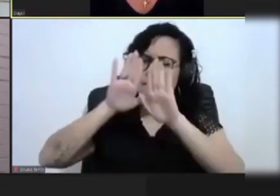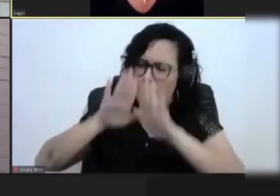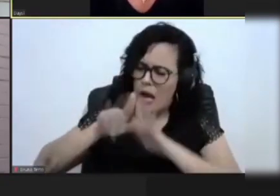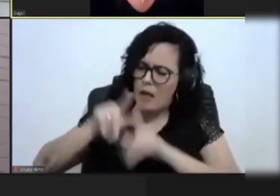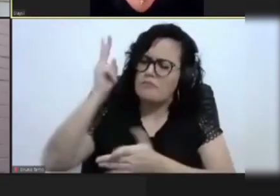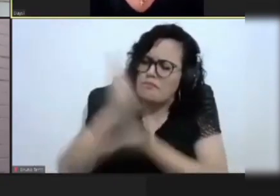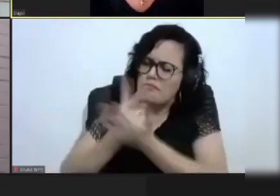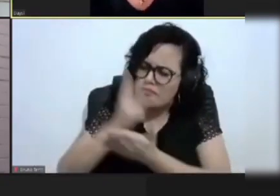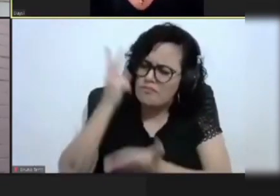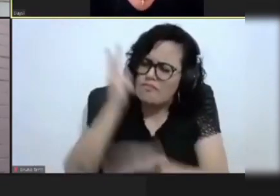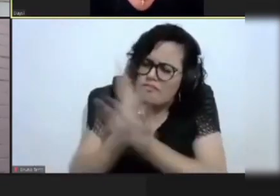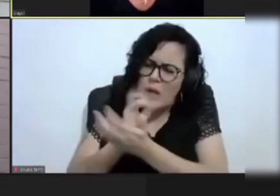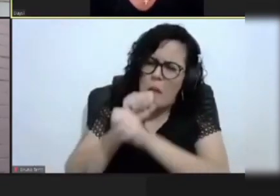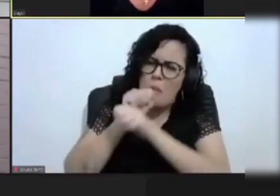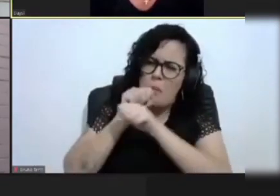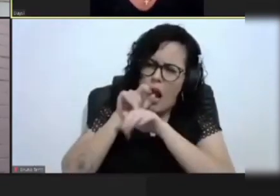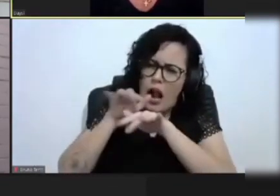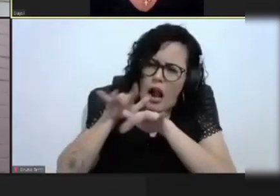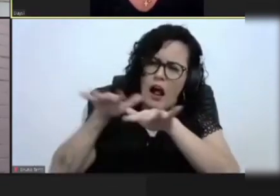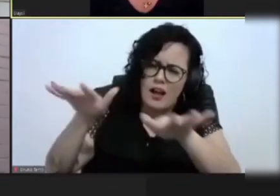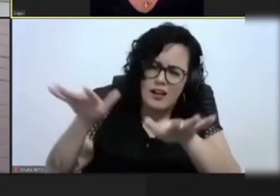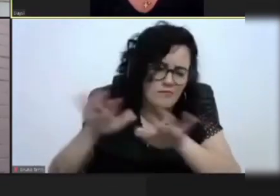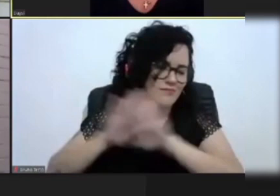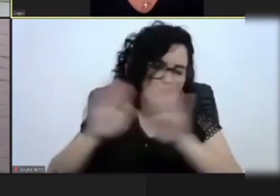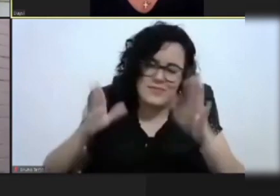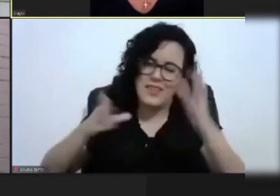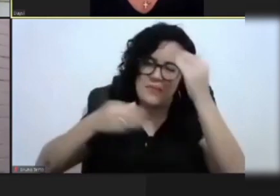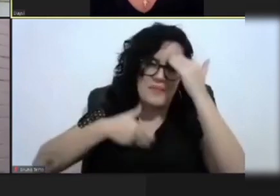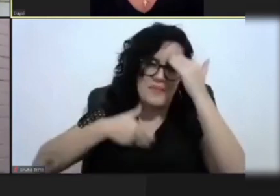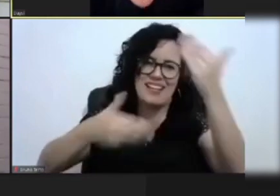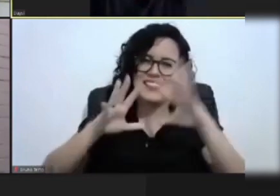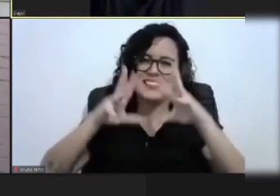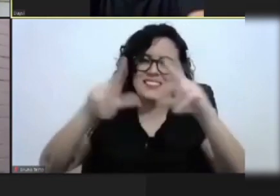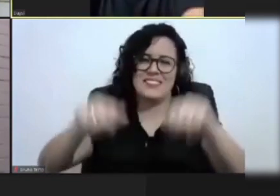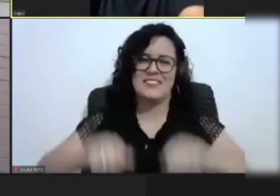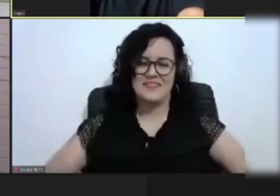continua. E é isso, muito agradecida a todos.